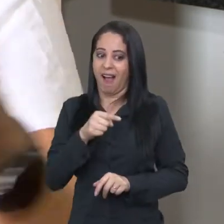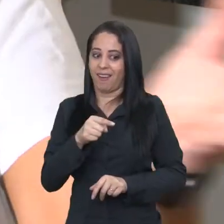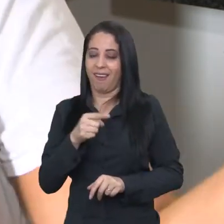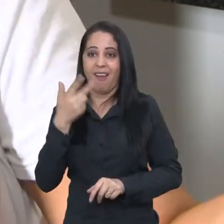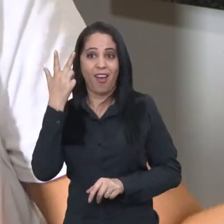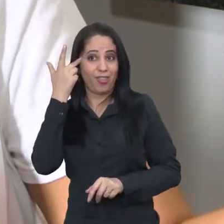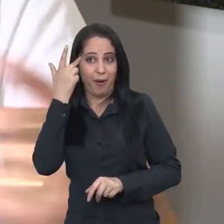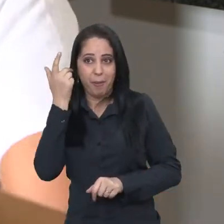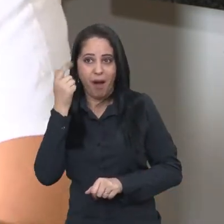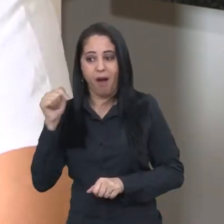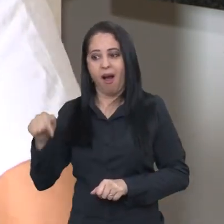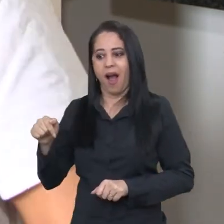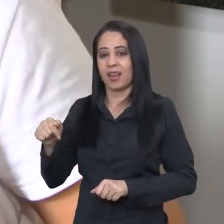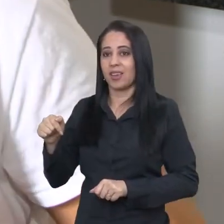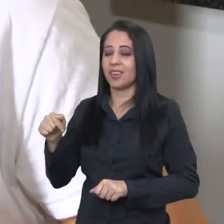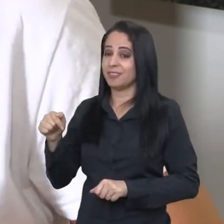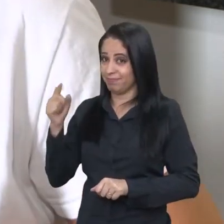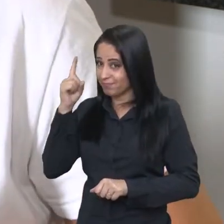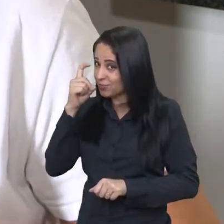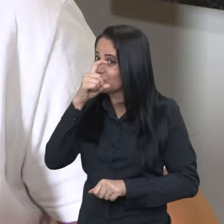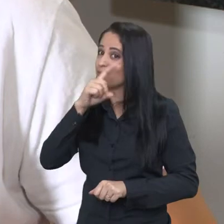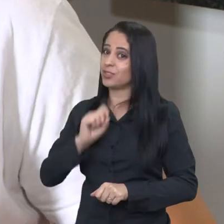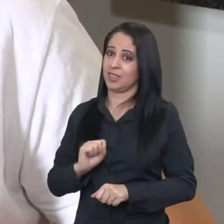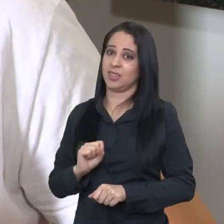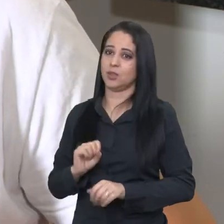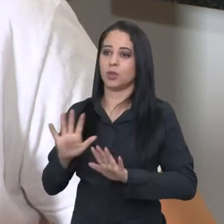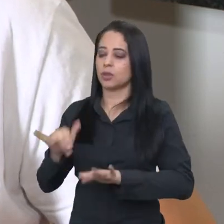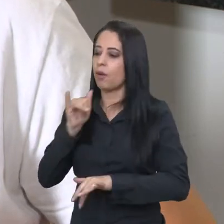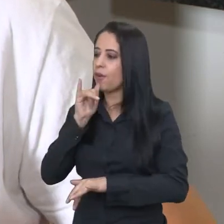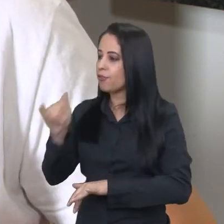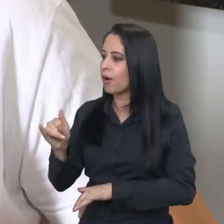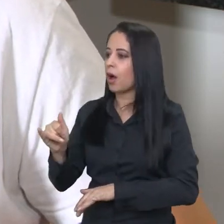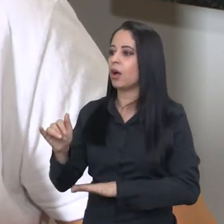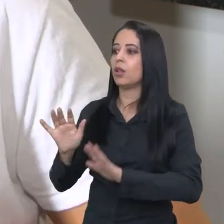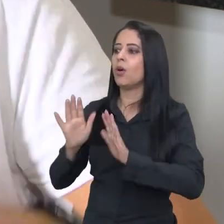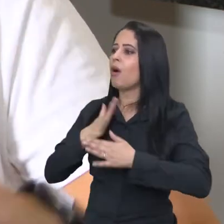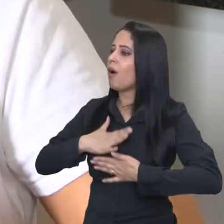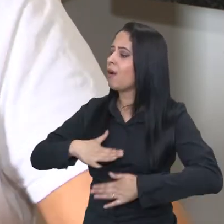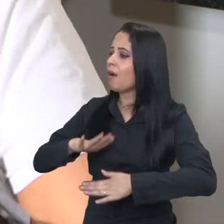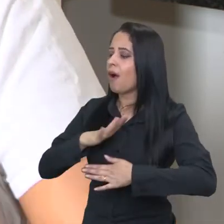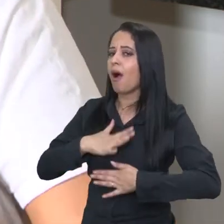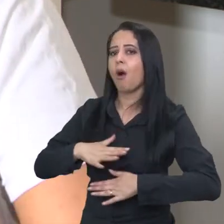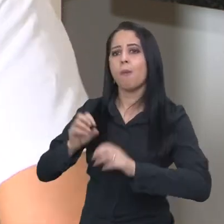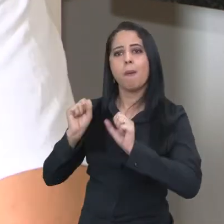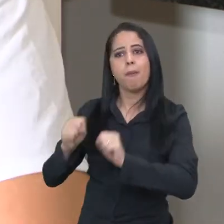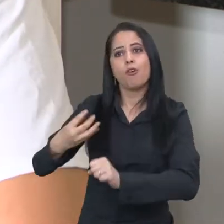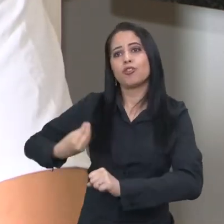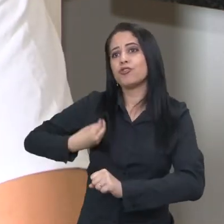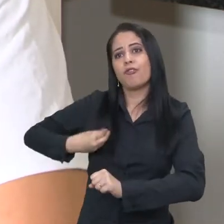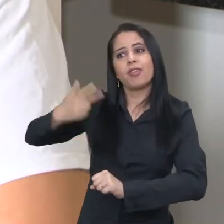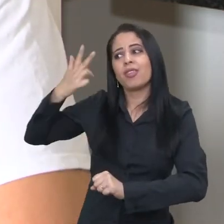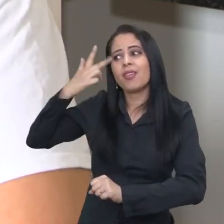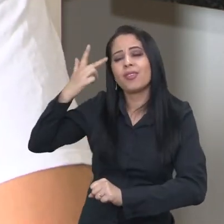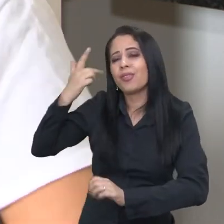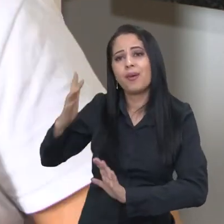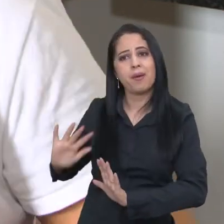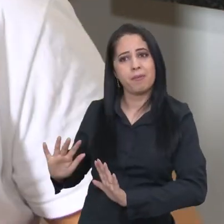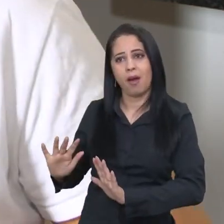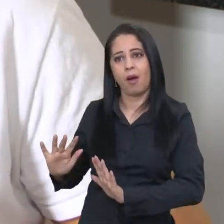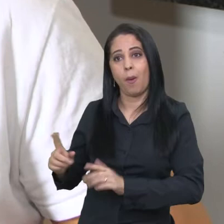não é uma coisa que você acha em toda esquina. E o que eu costumo falar para elas, existe vida após o